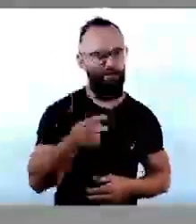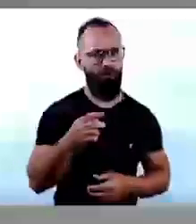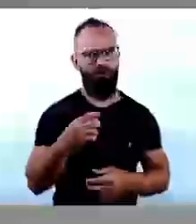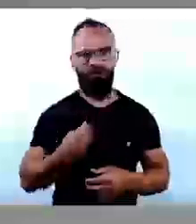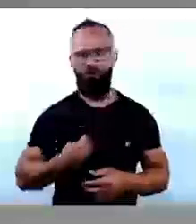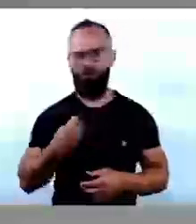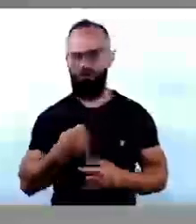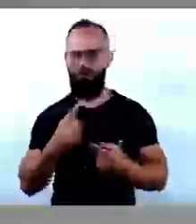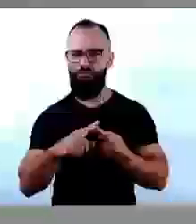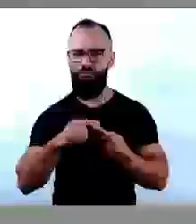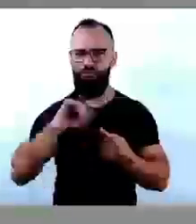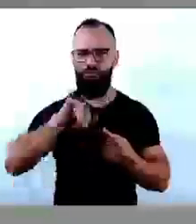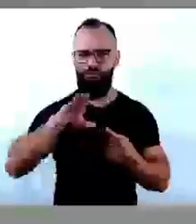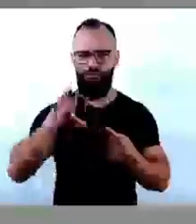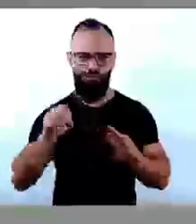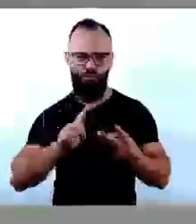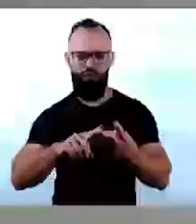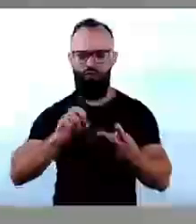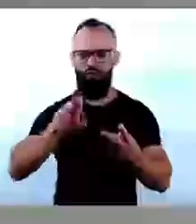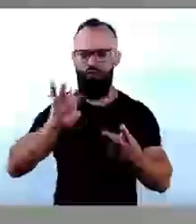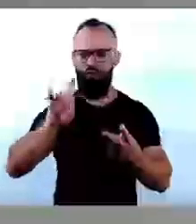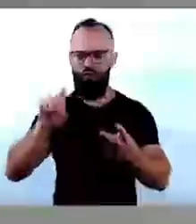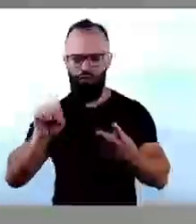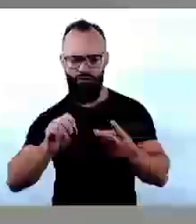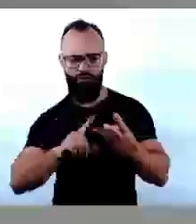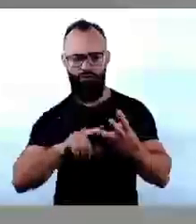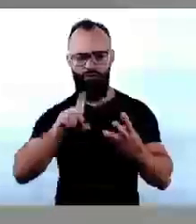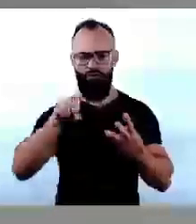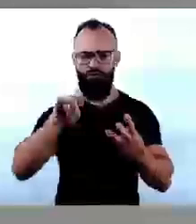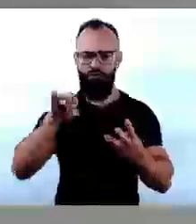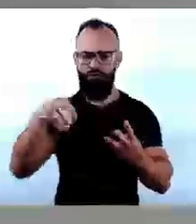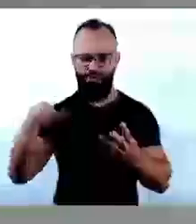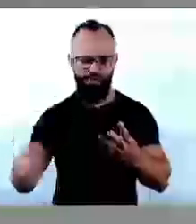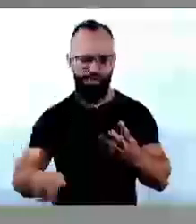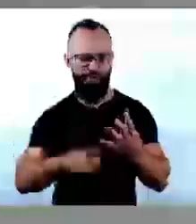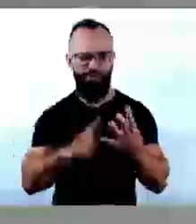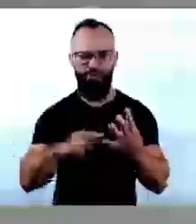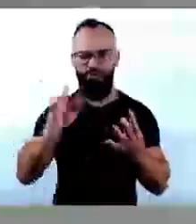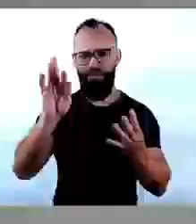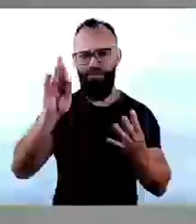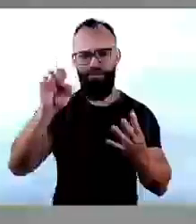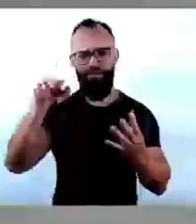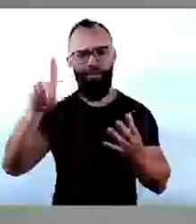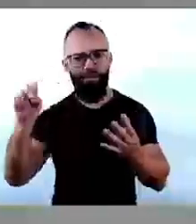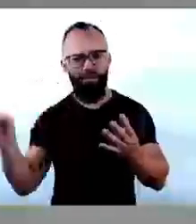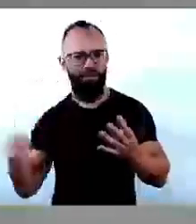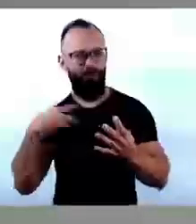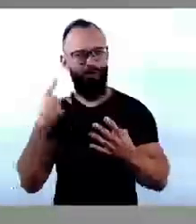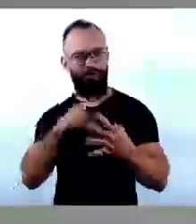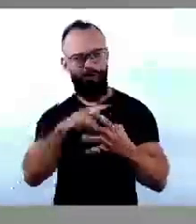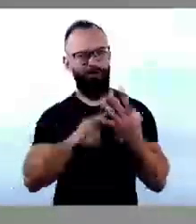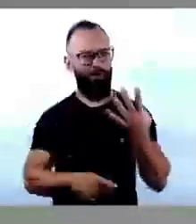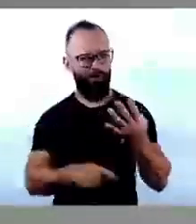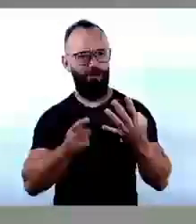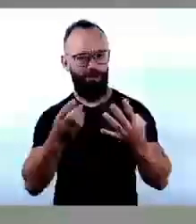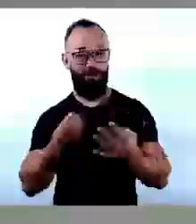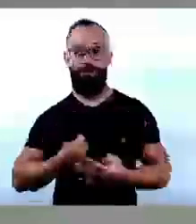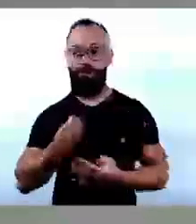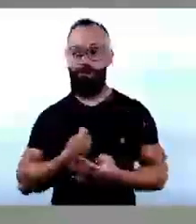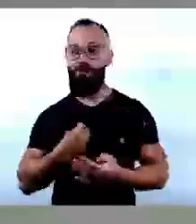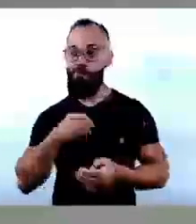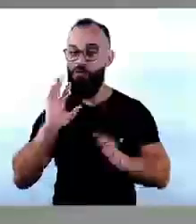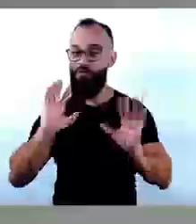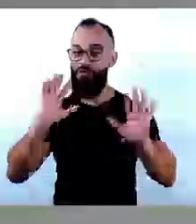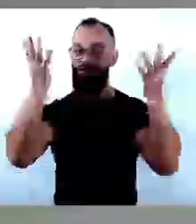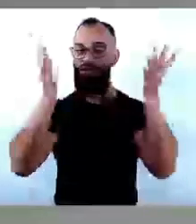Vereador Rodrigo chimia Fernando né foi uma festa familiar e que foi muito bacana muito bacana mesmo todo